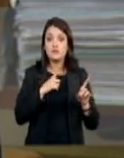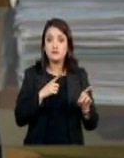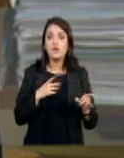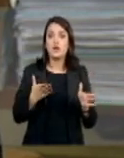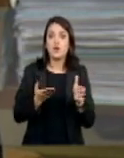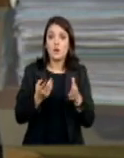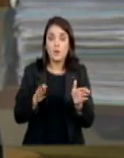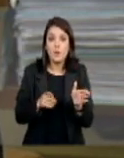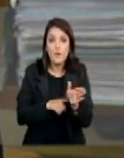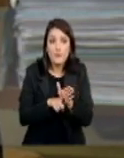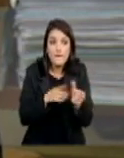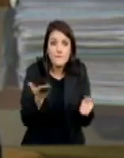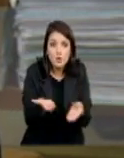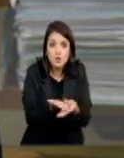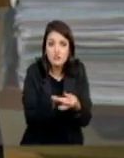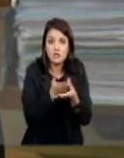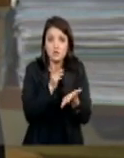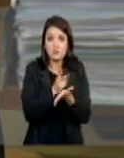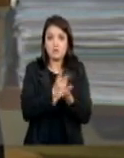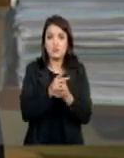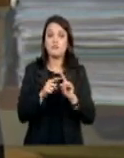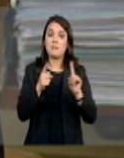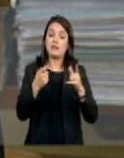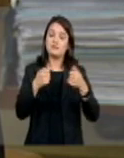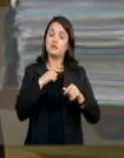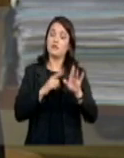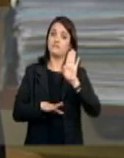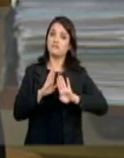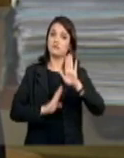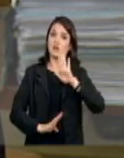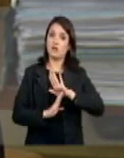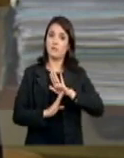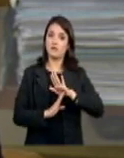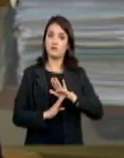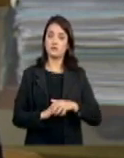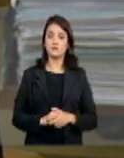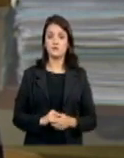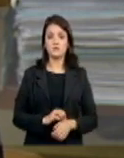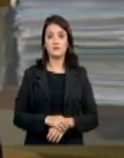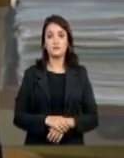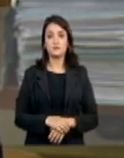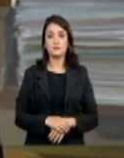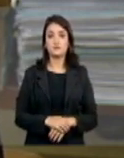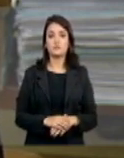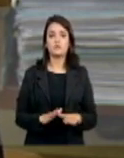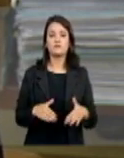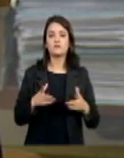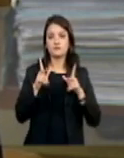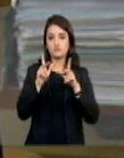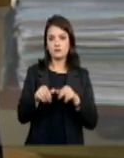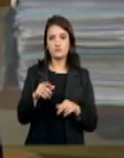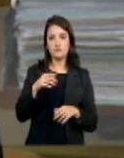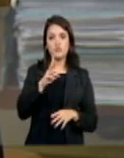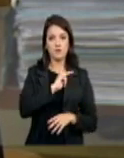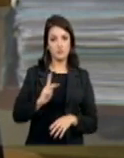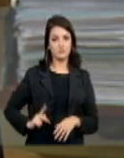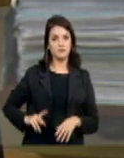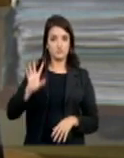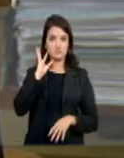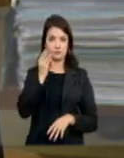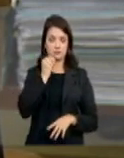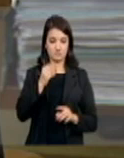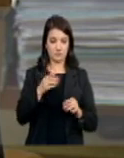estatal e cara divertido entanto o presidente tal como relembrou em seu doutor voto no julgamento do